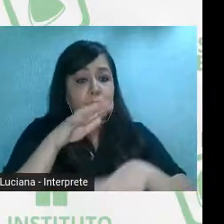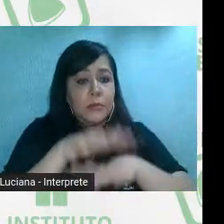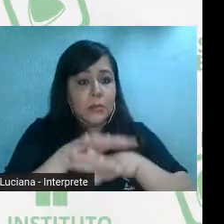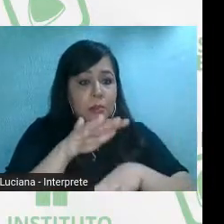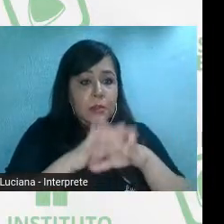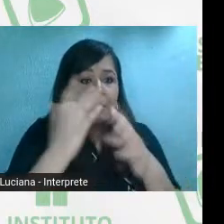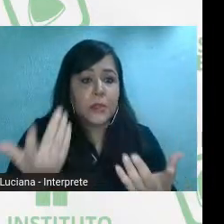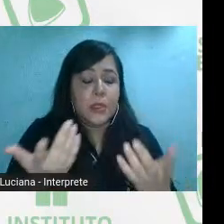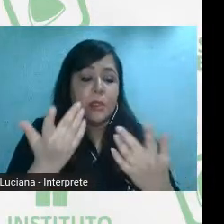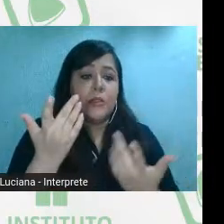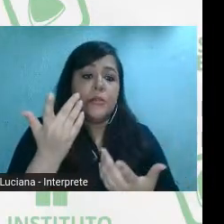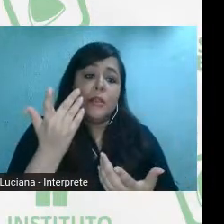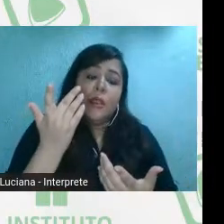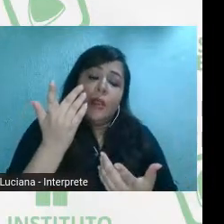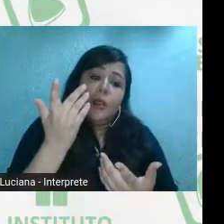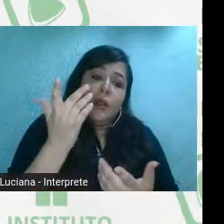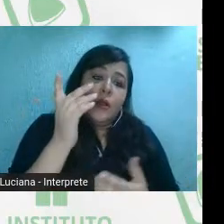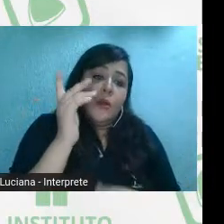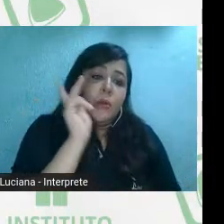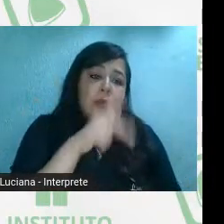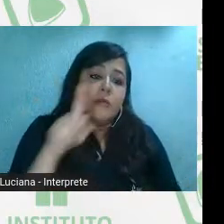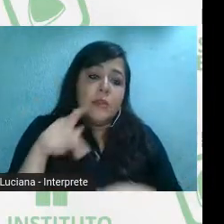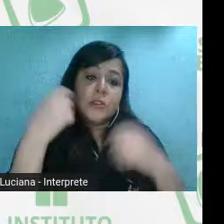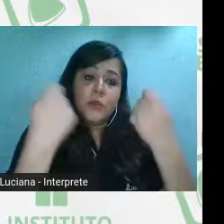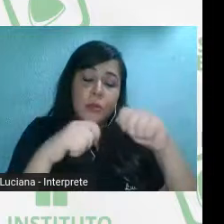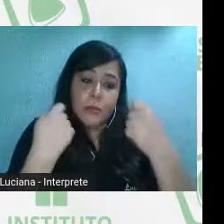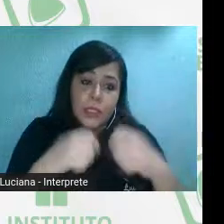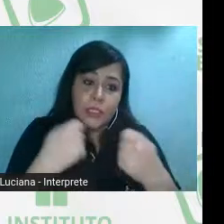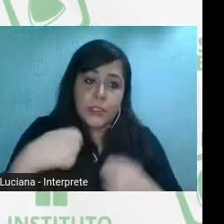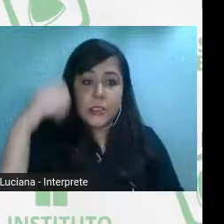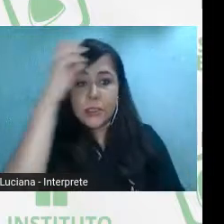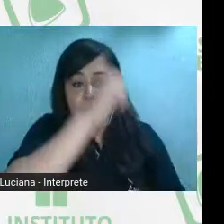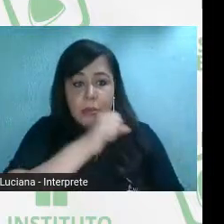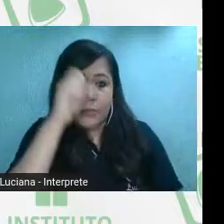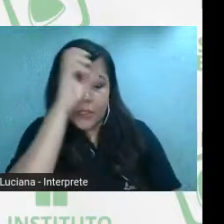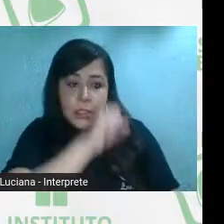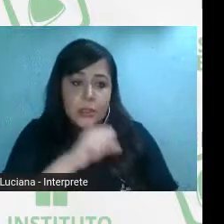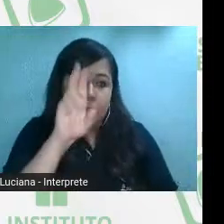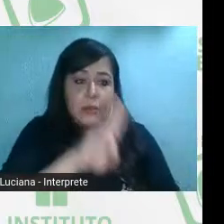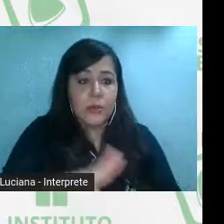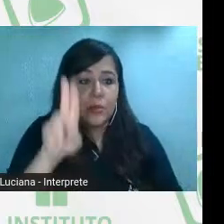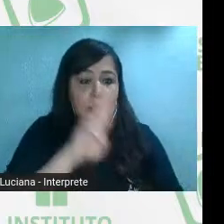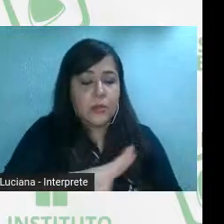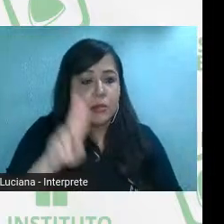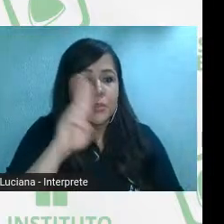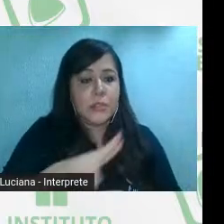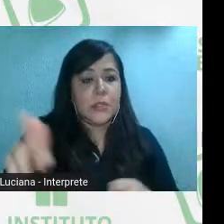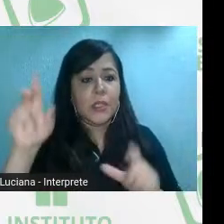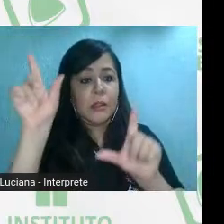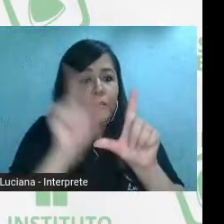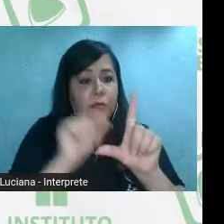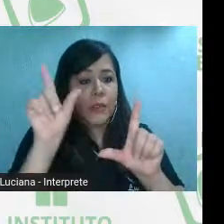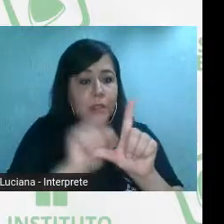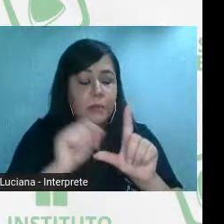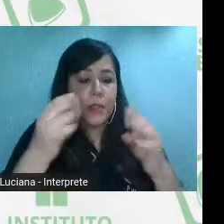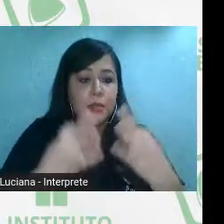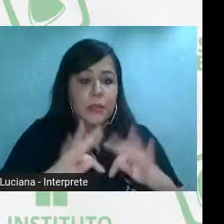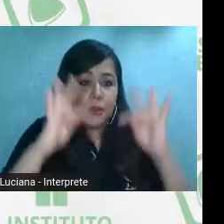ferramentas tecnológicas. Muitas crianças já nascem em um ambiente tecnológico e elas são inseridas de forma